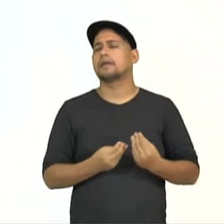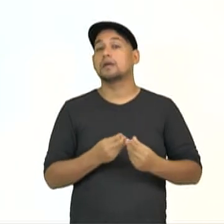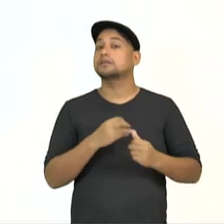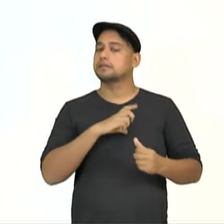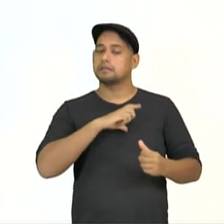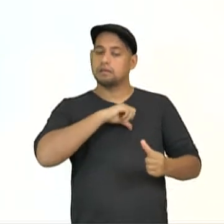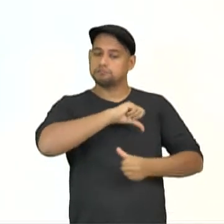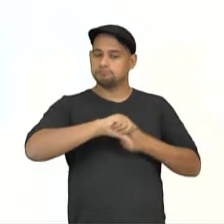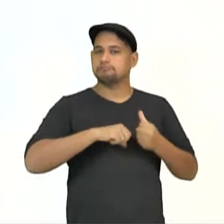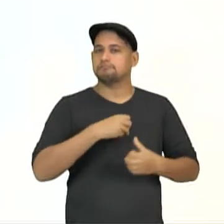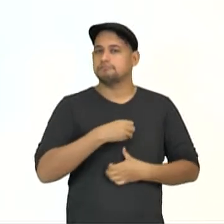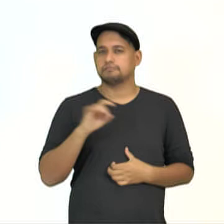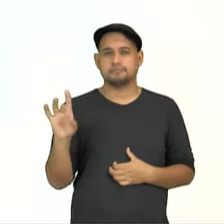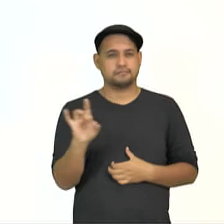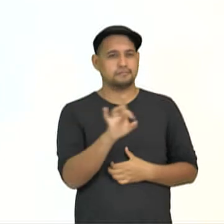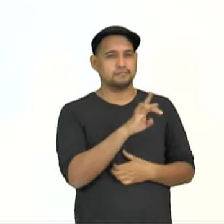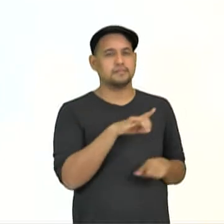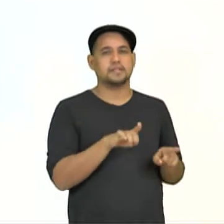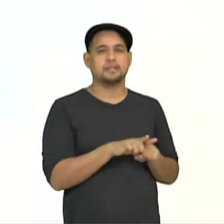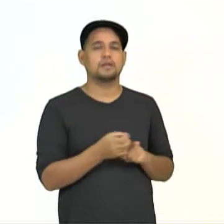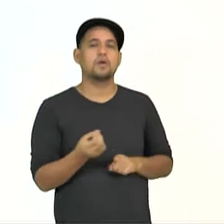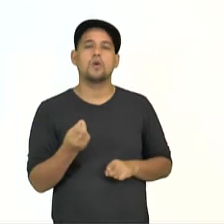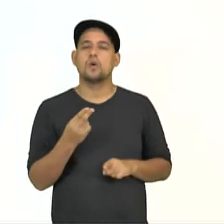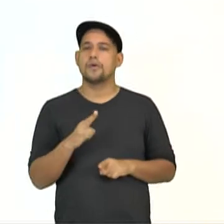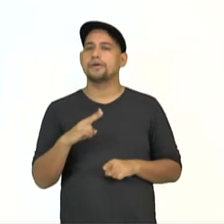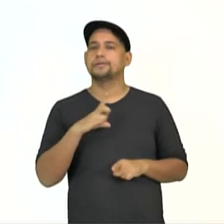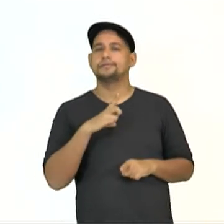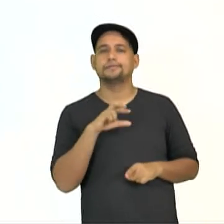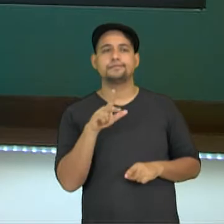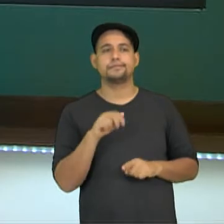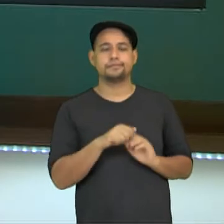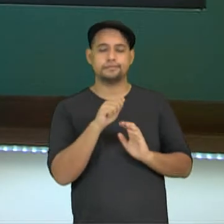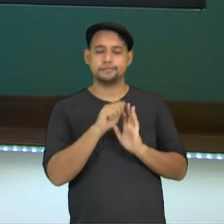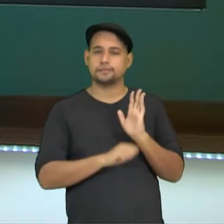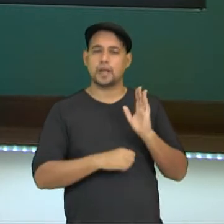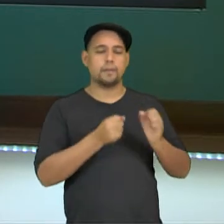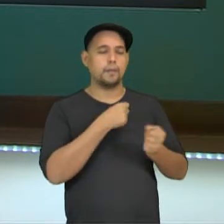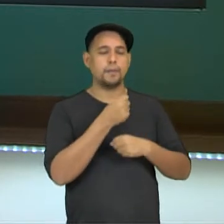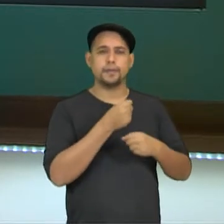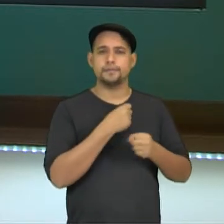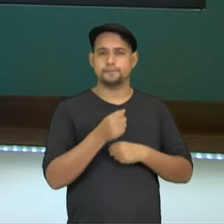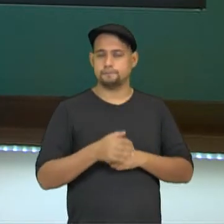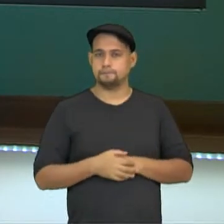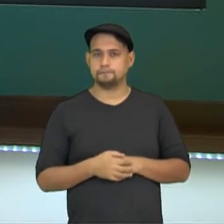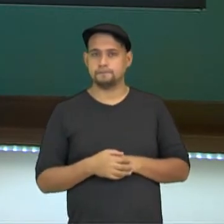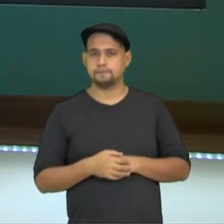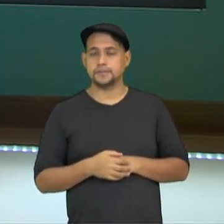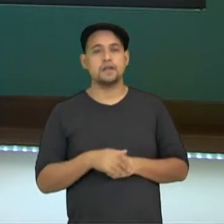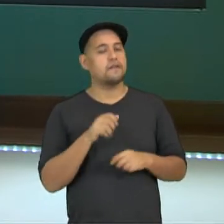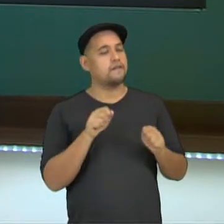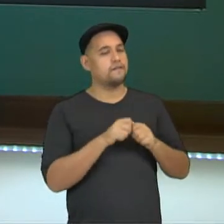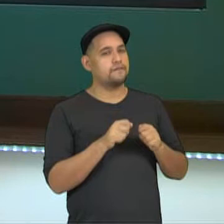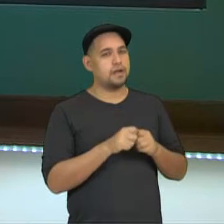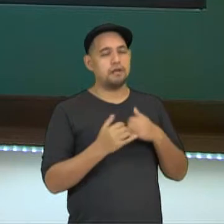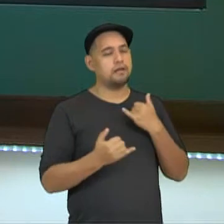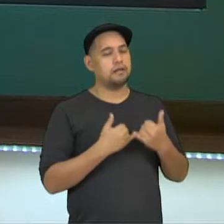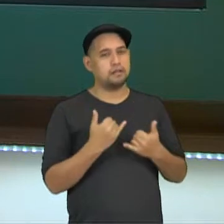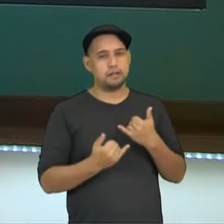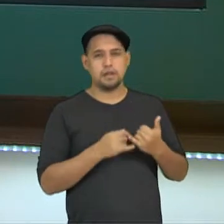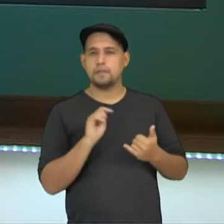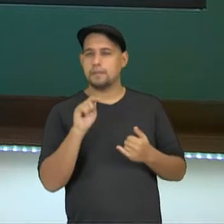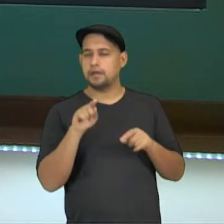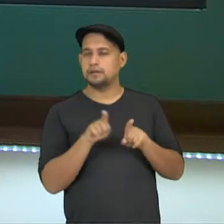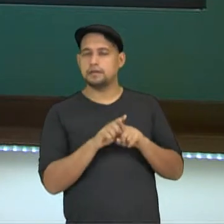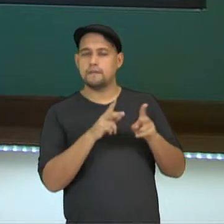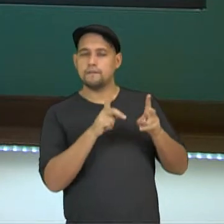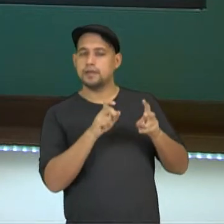do sentido em cada uma delas ou se está como no título da reportagem. Então, faça esse joguinho com as pontuações